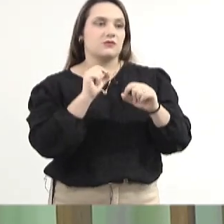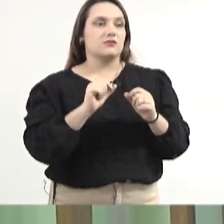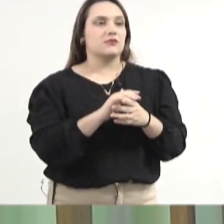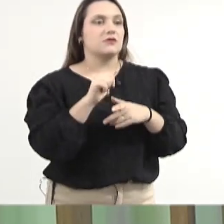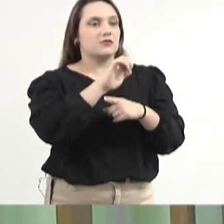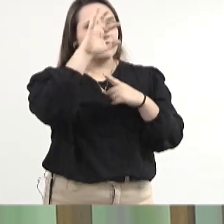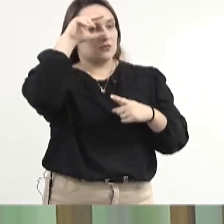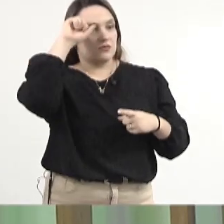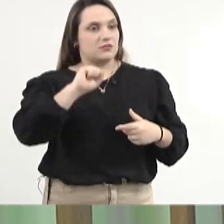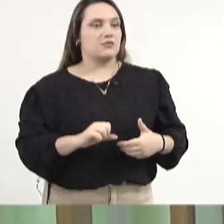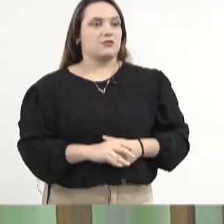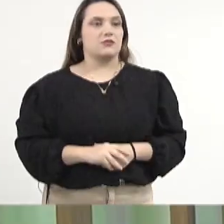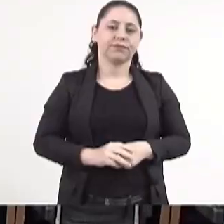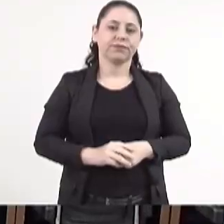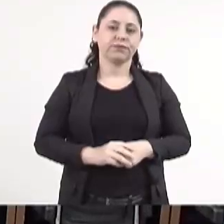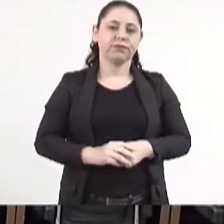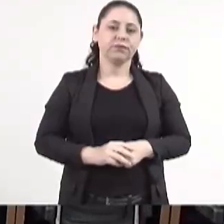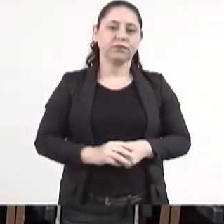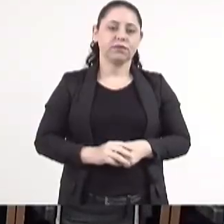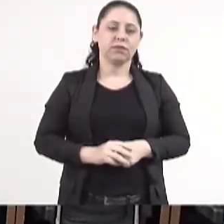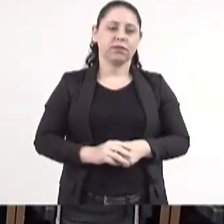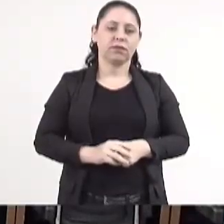do Sul.